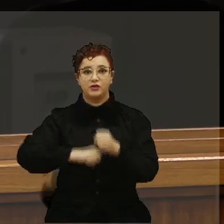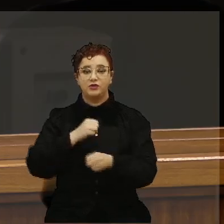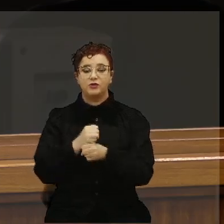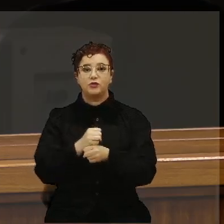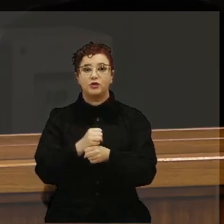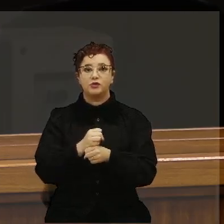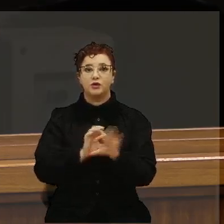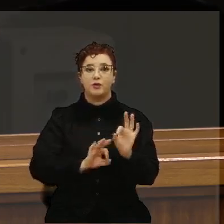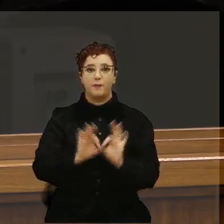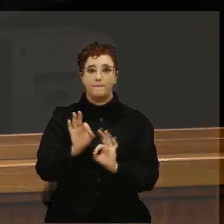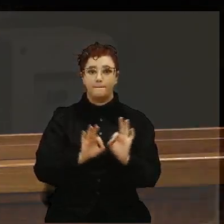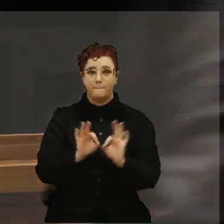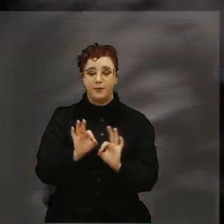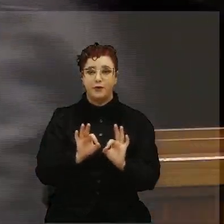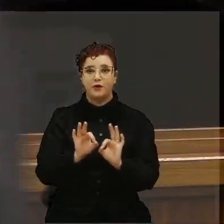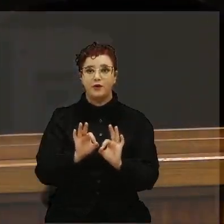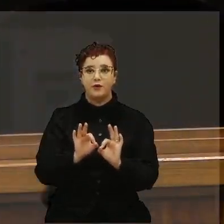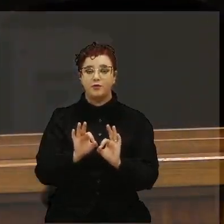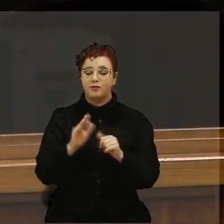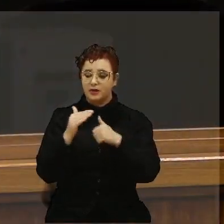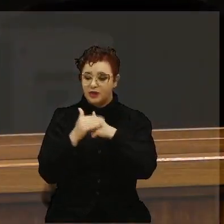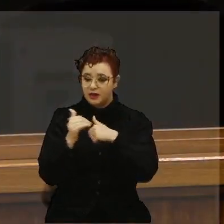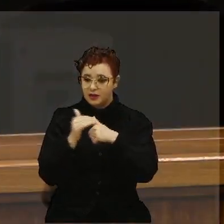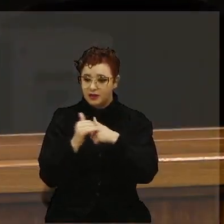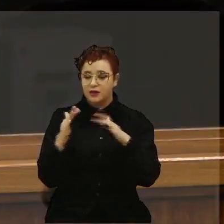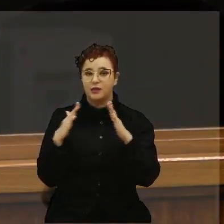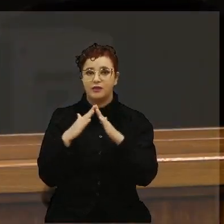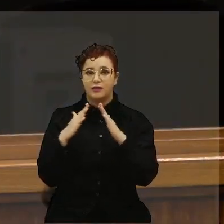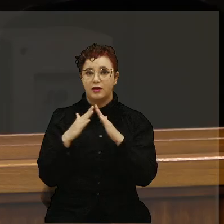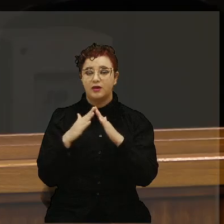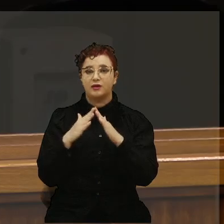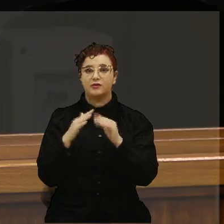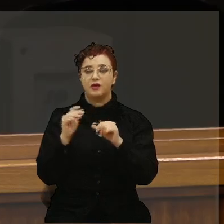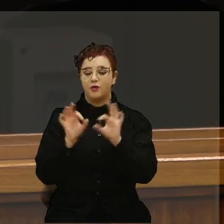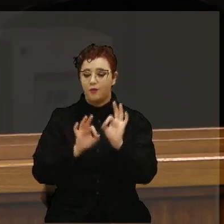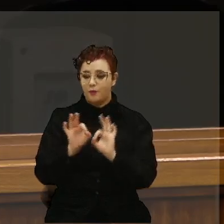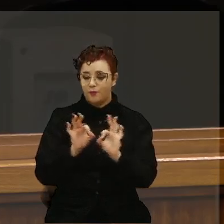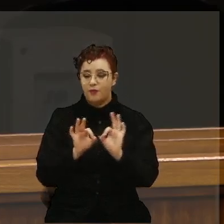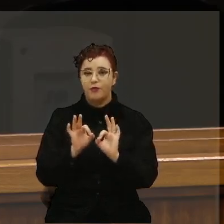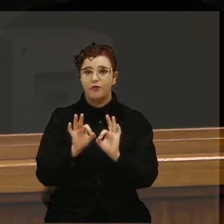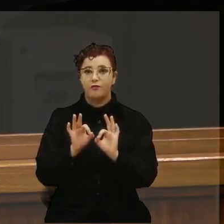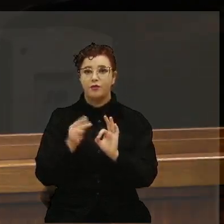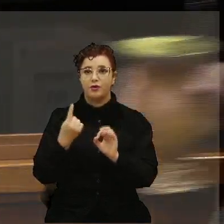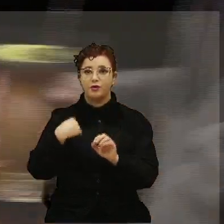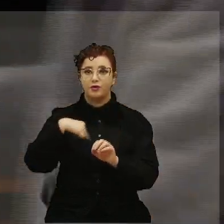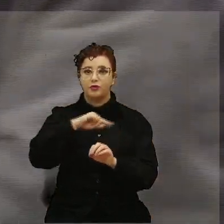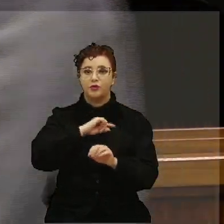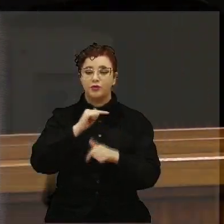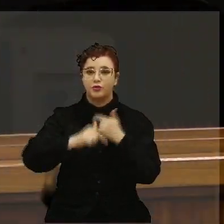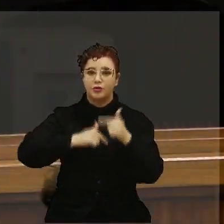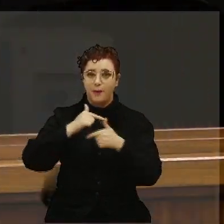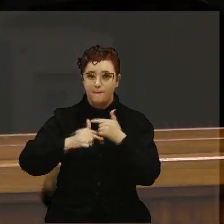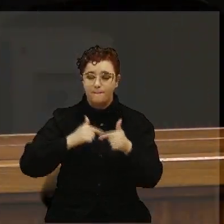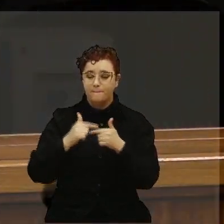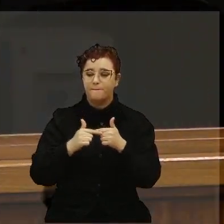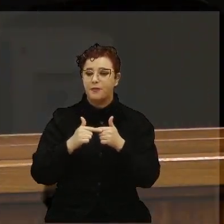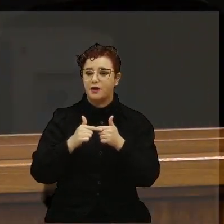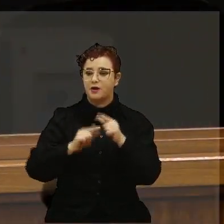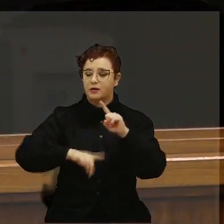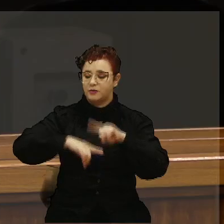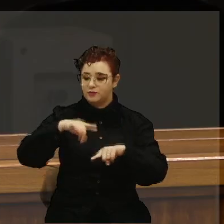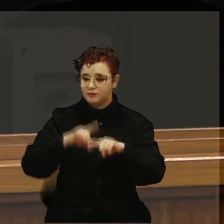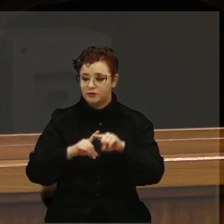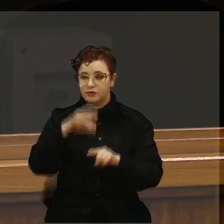é o programa, assim, xodó da casa, né? É um programa que a gente trabalha muito o exercício